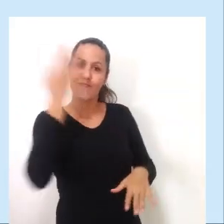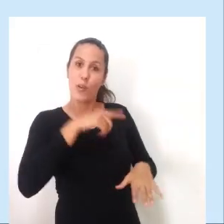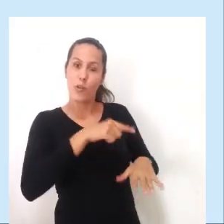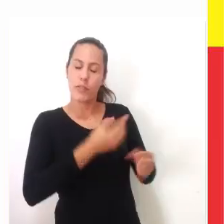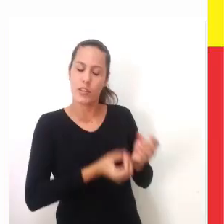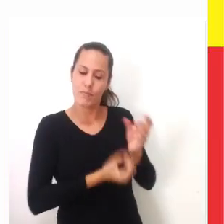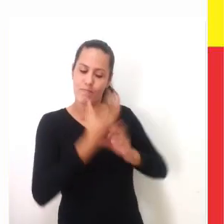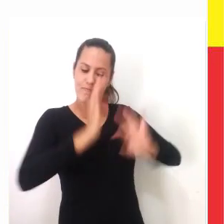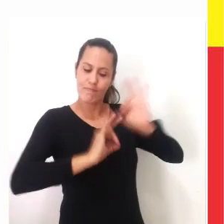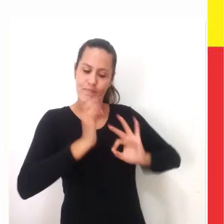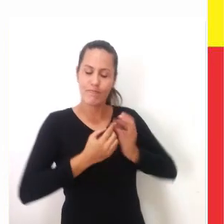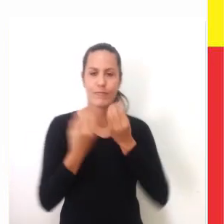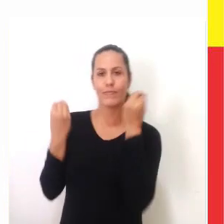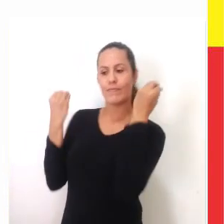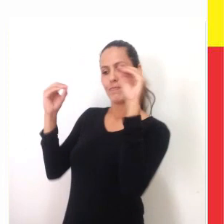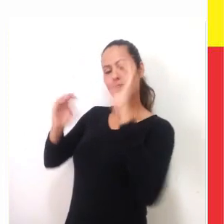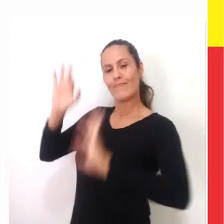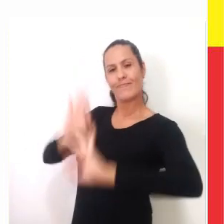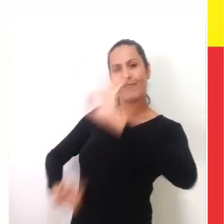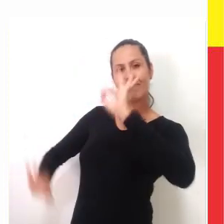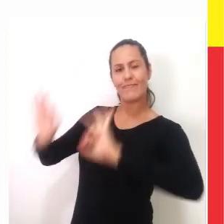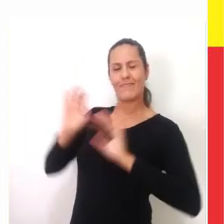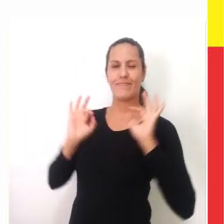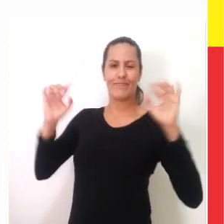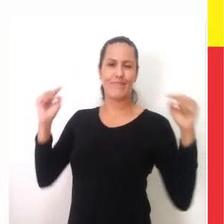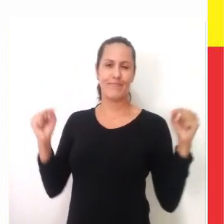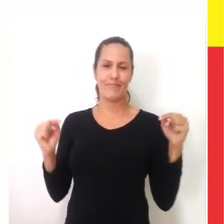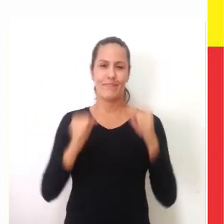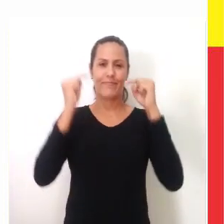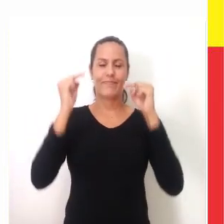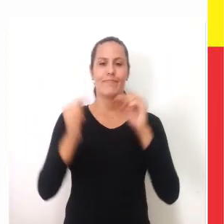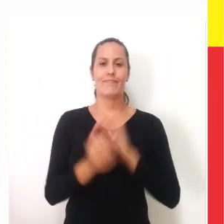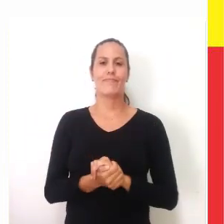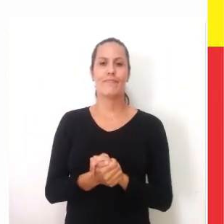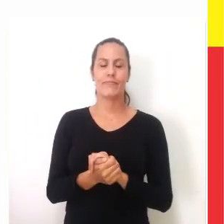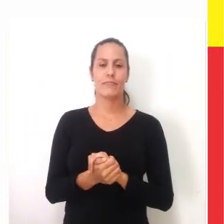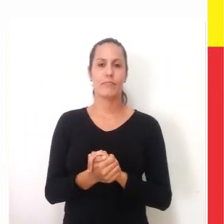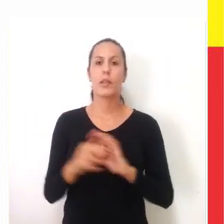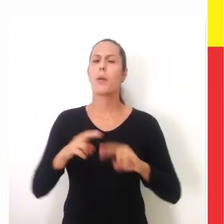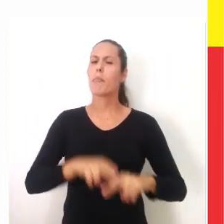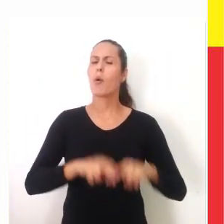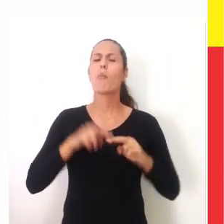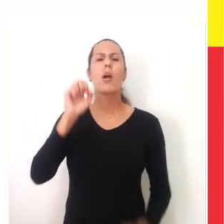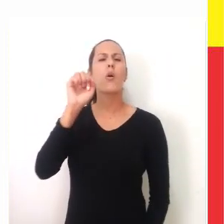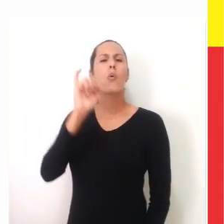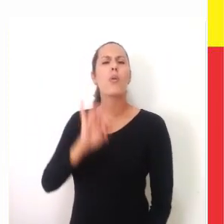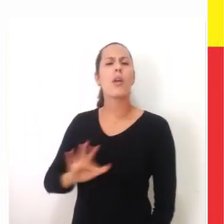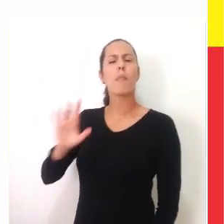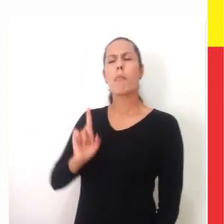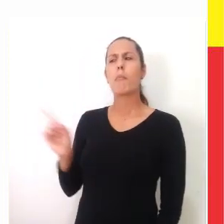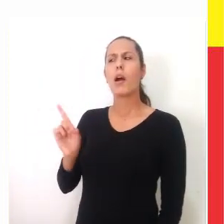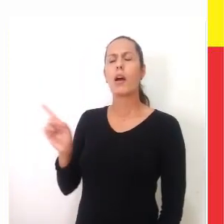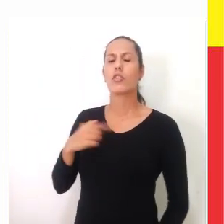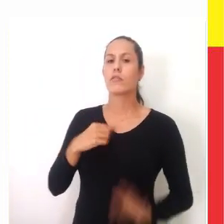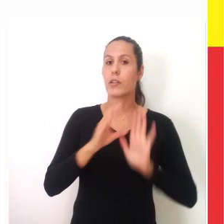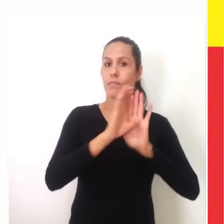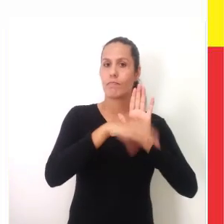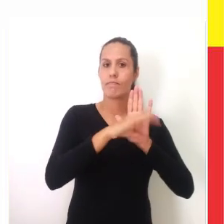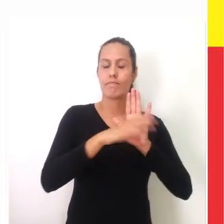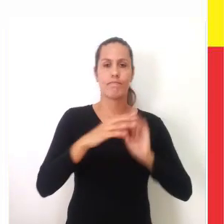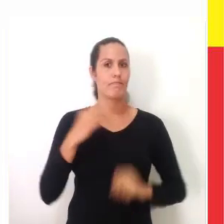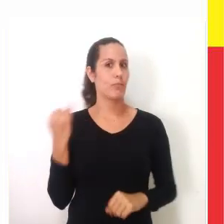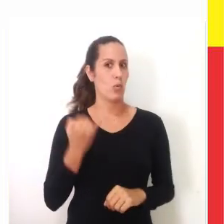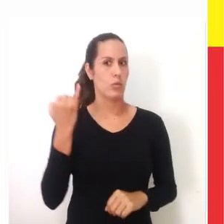ok? Conforme a imagem, vamos à definição, que é muito